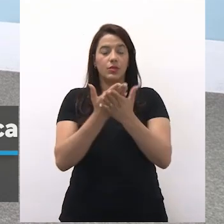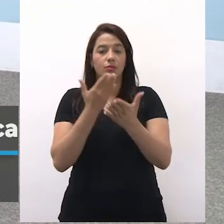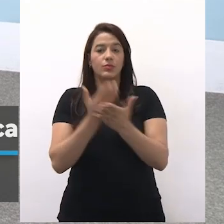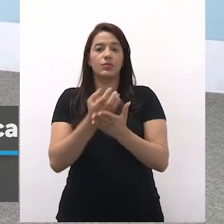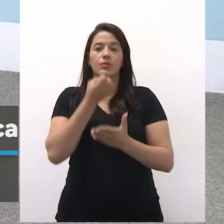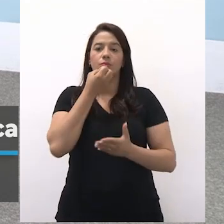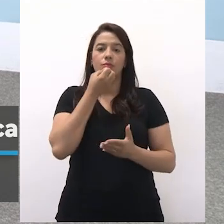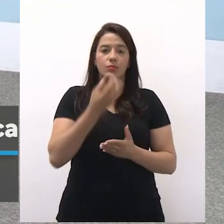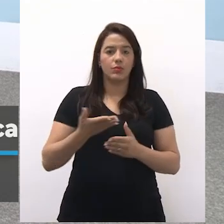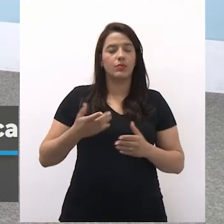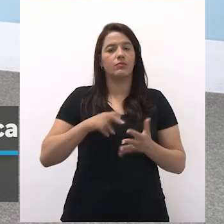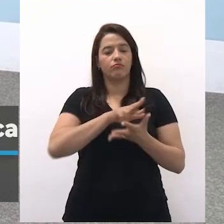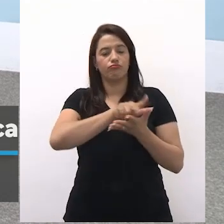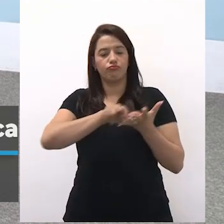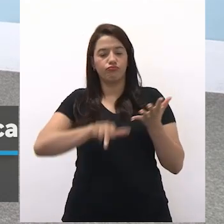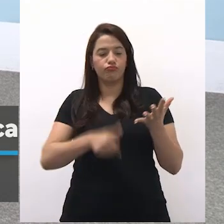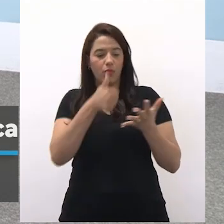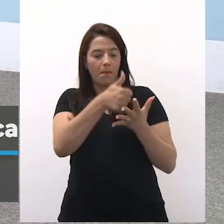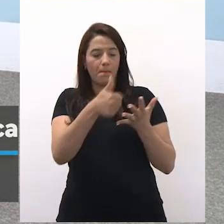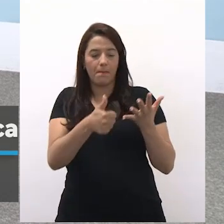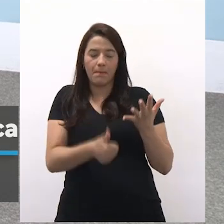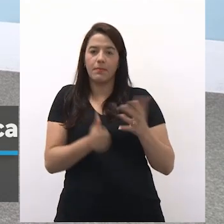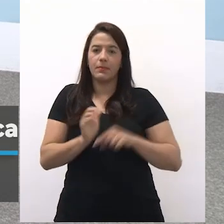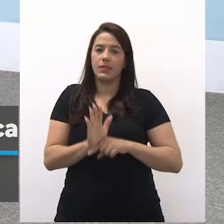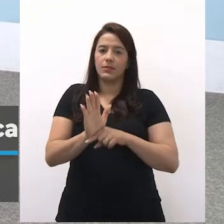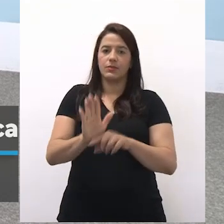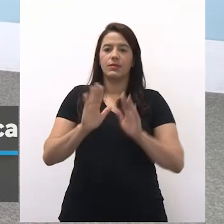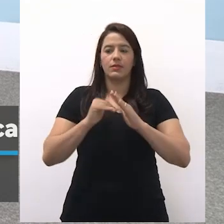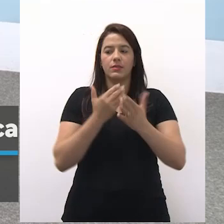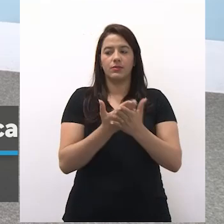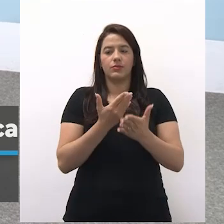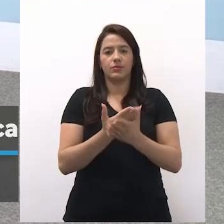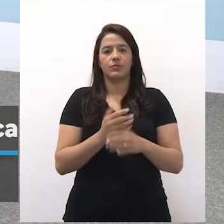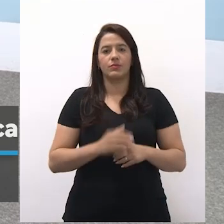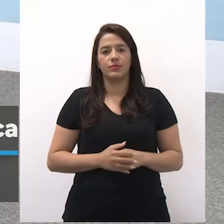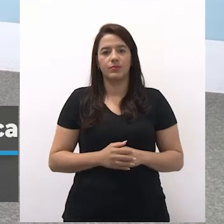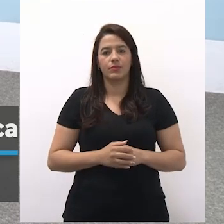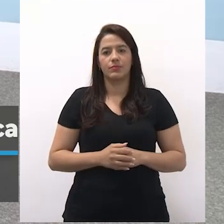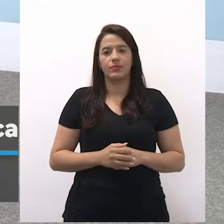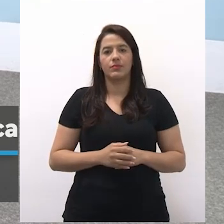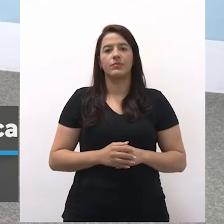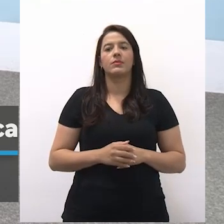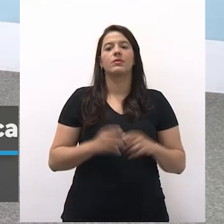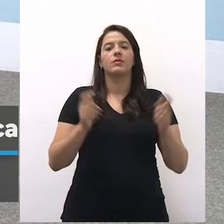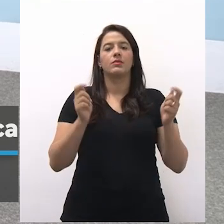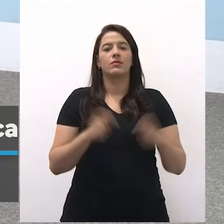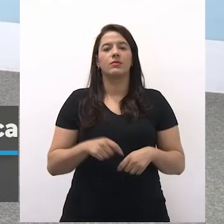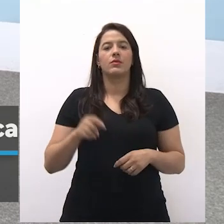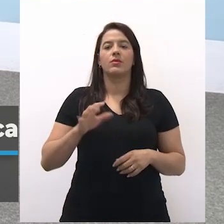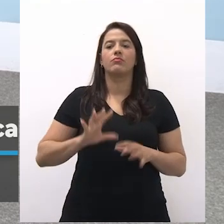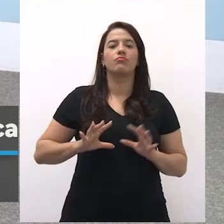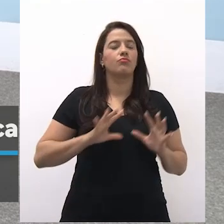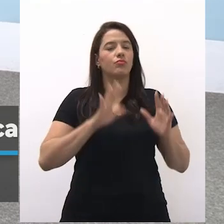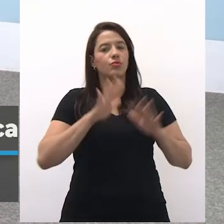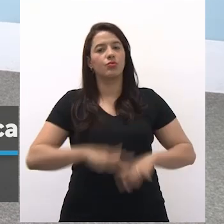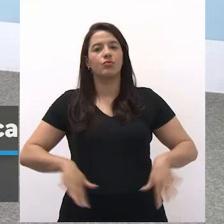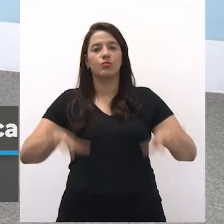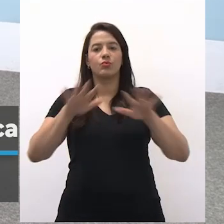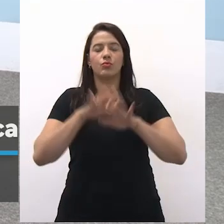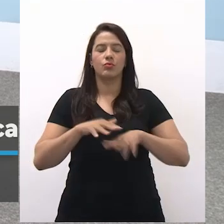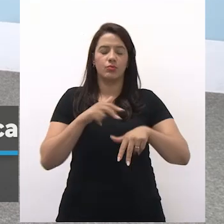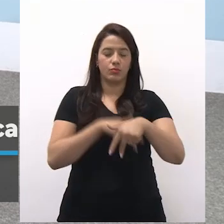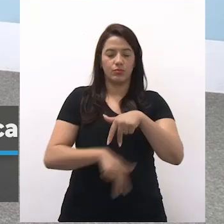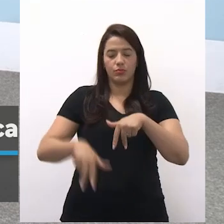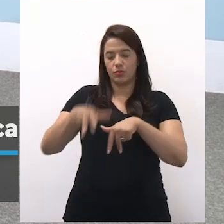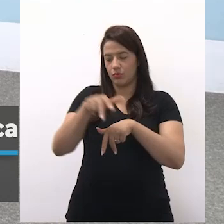traz muitos benefícios, né, para a comunidade escolar, né? E gera esse protagonismo, né, na prática,